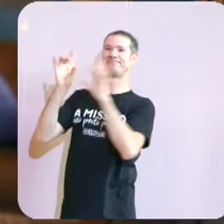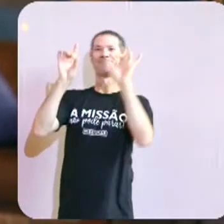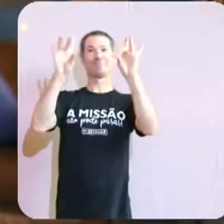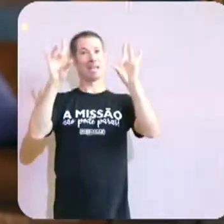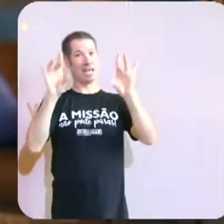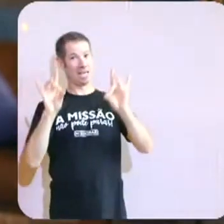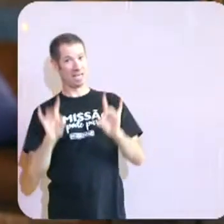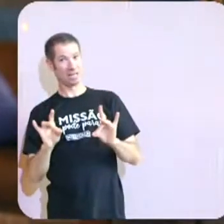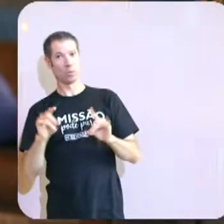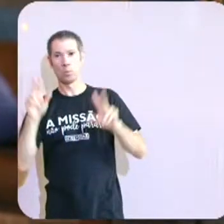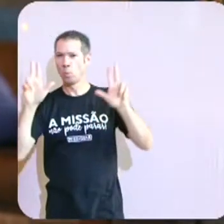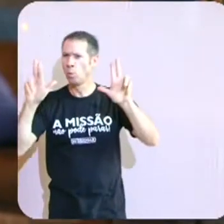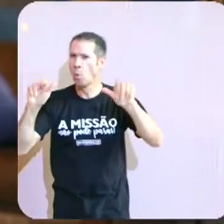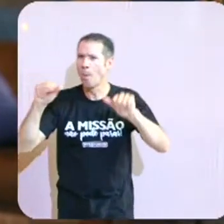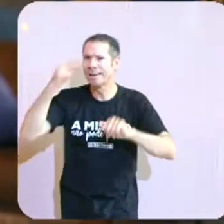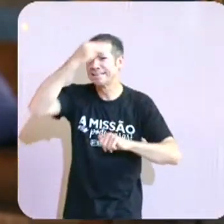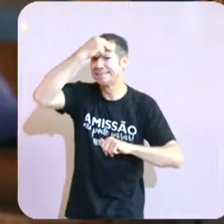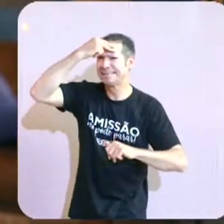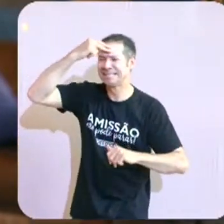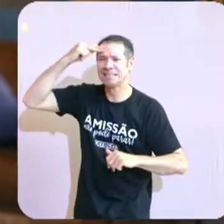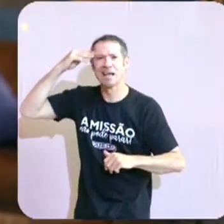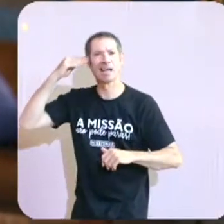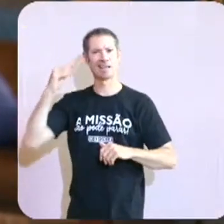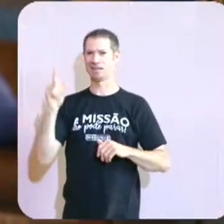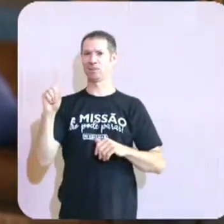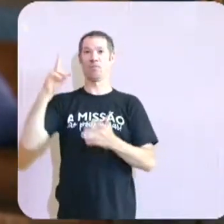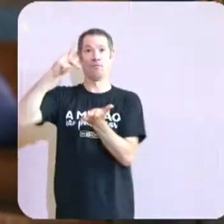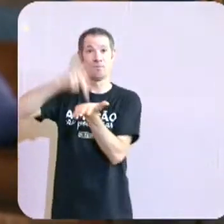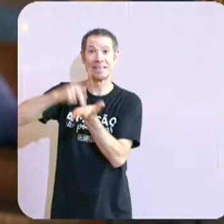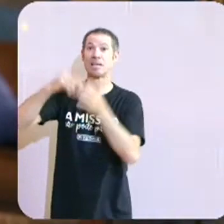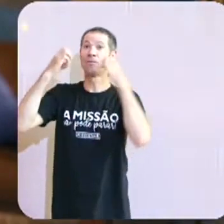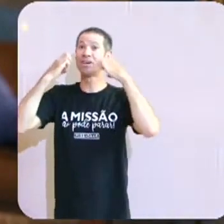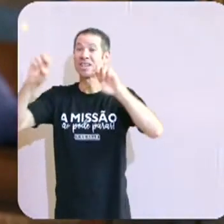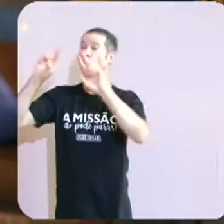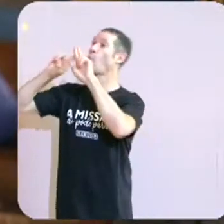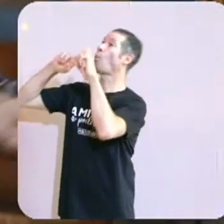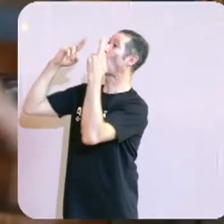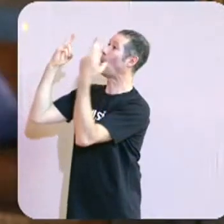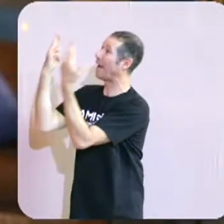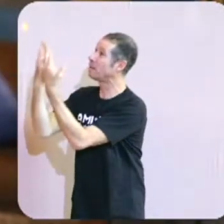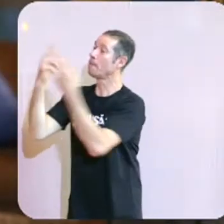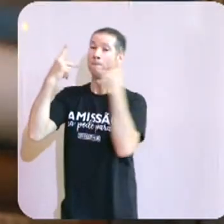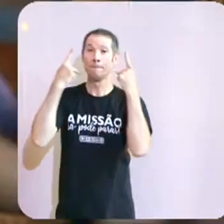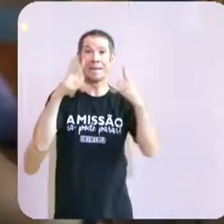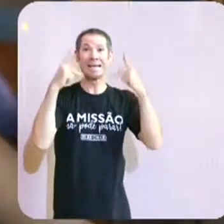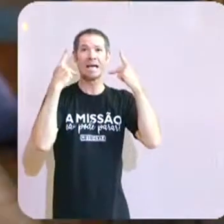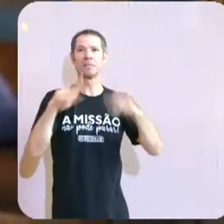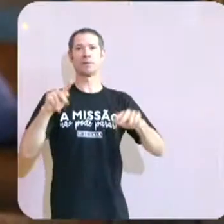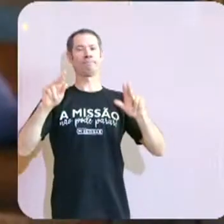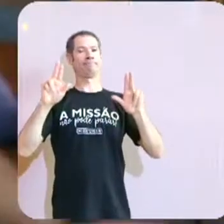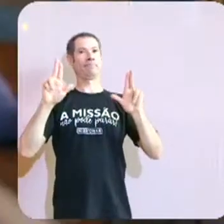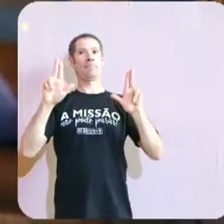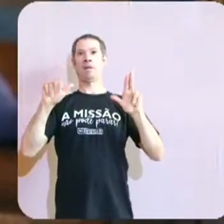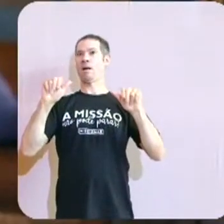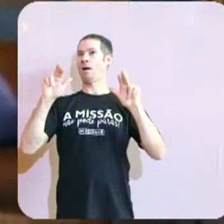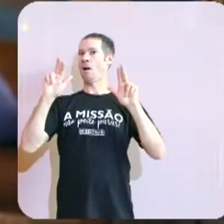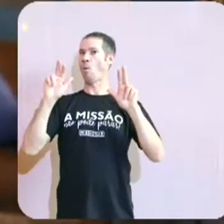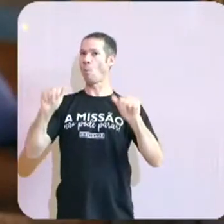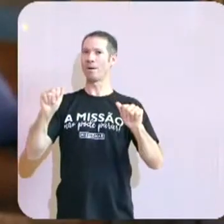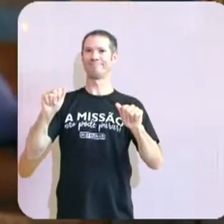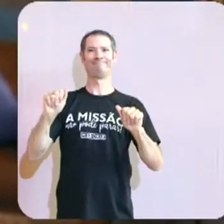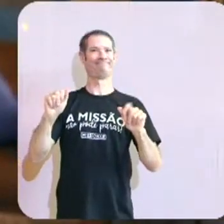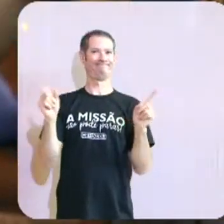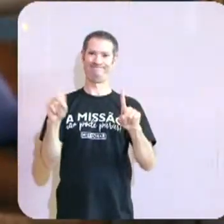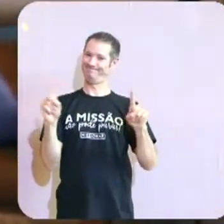Queridos, nunca se esqueçam, o verdadeiro evangelho é sobre o reino. A pregação jamais vai ser